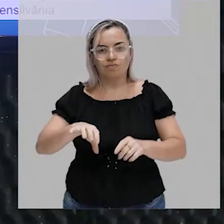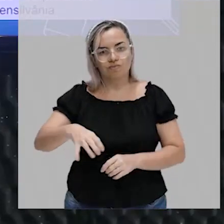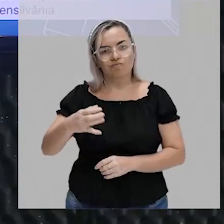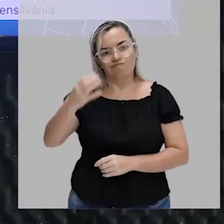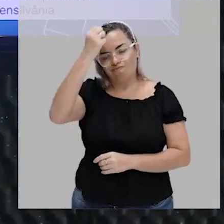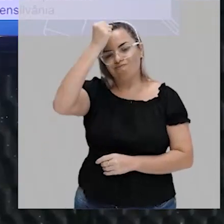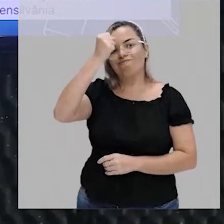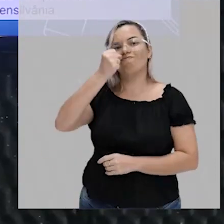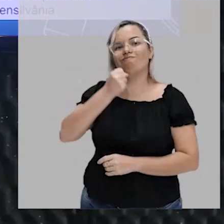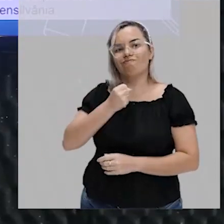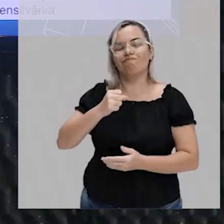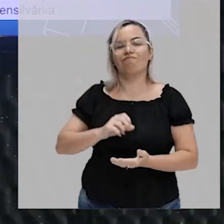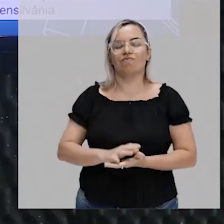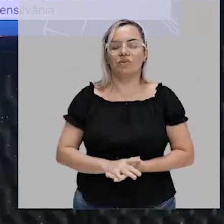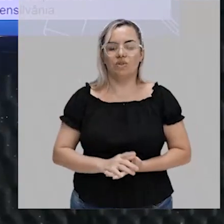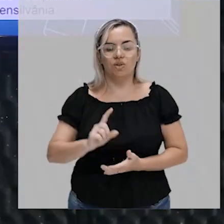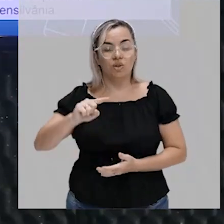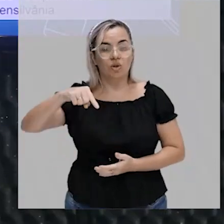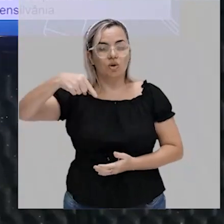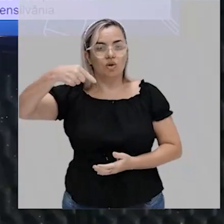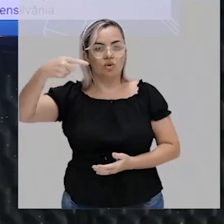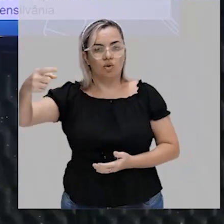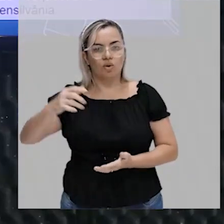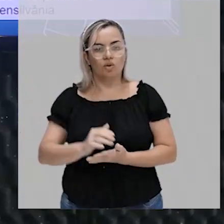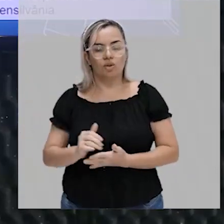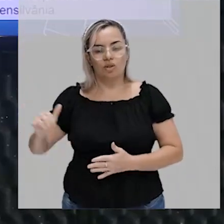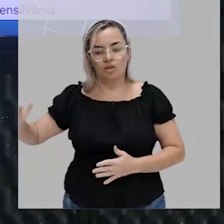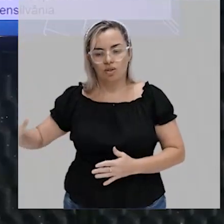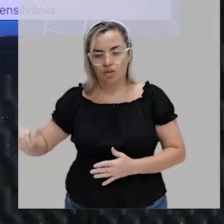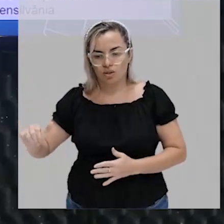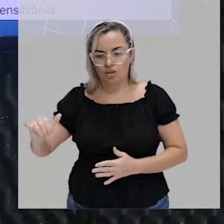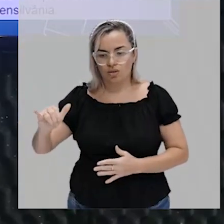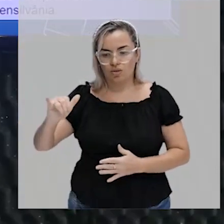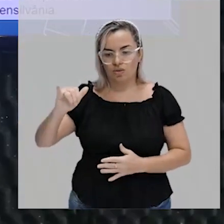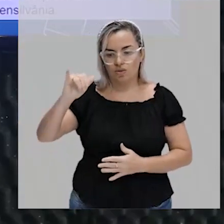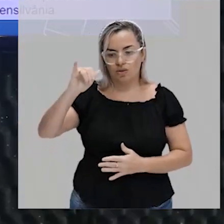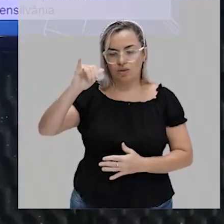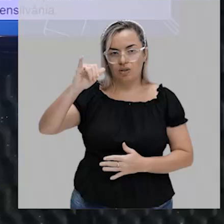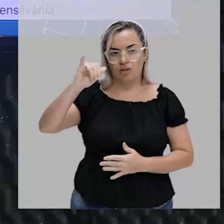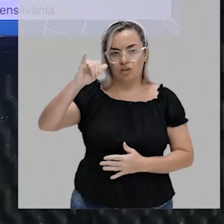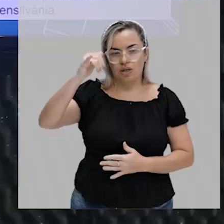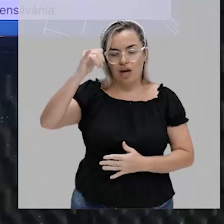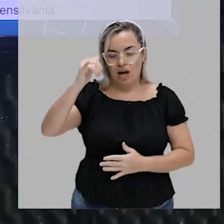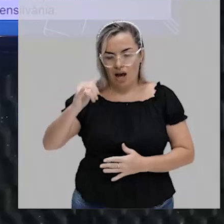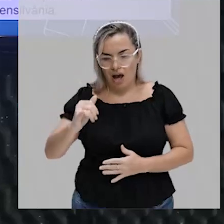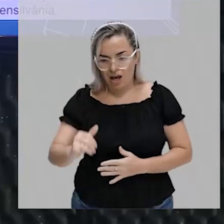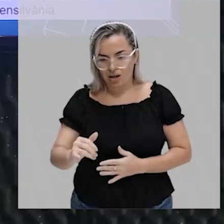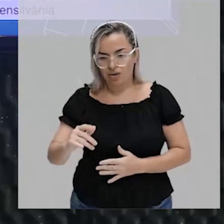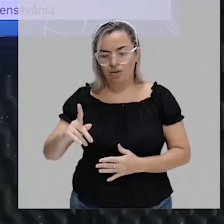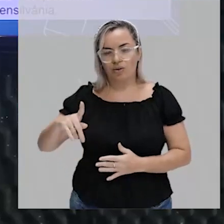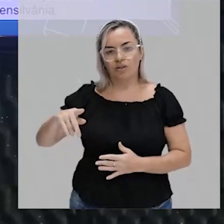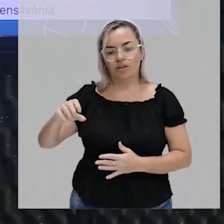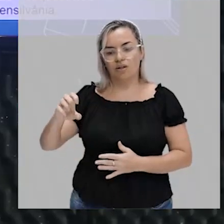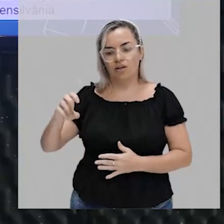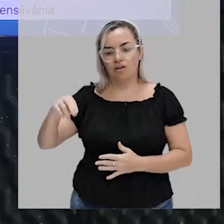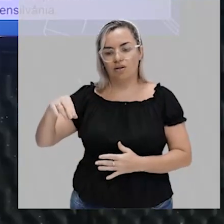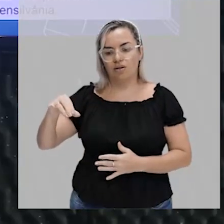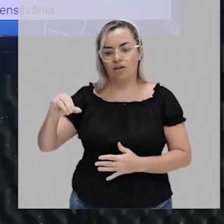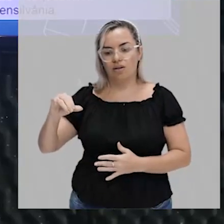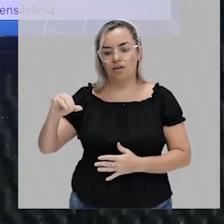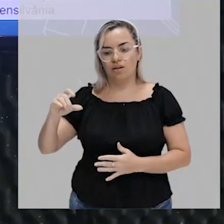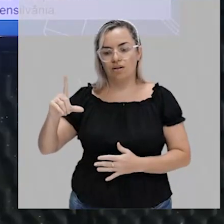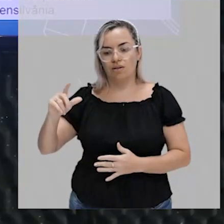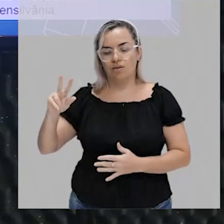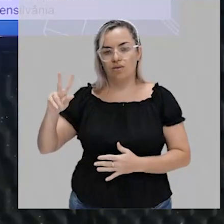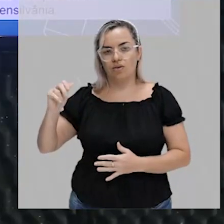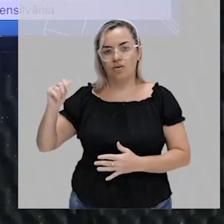outro avião, né, caiu na Pensilvânia. Eu botei entre aspas porque existem teorias, eu não posso dizer se é fato ou não, mas que